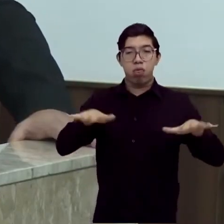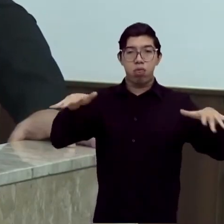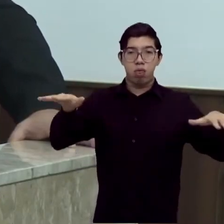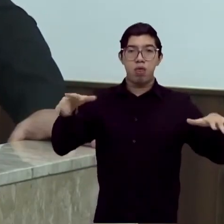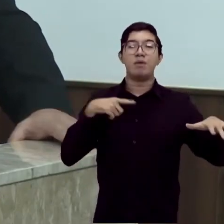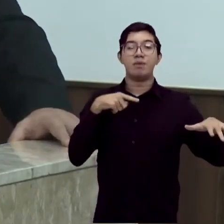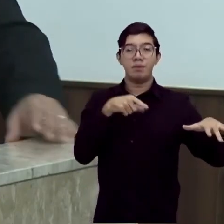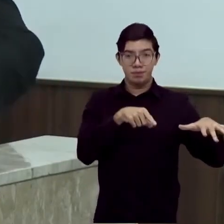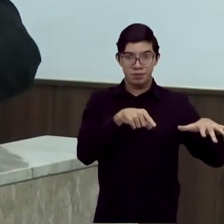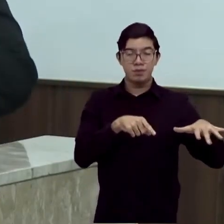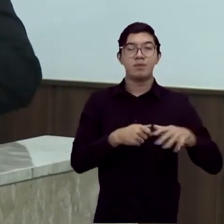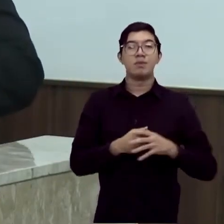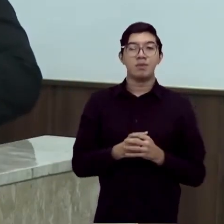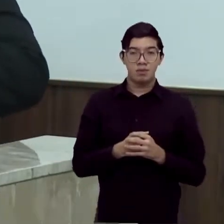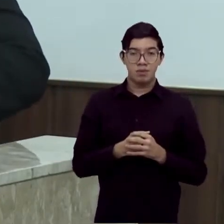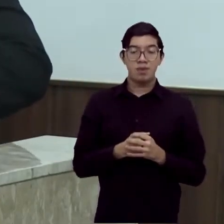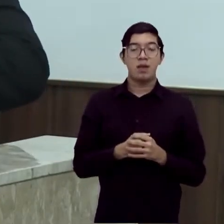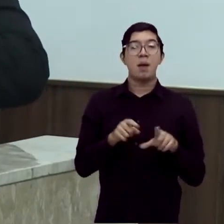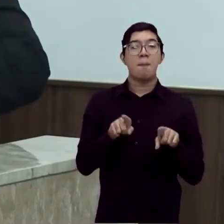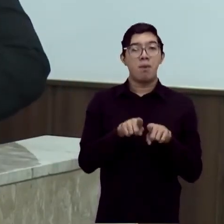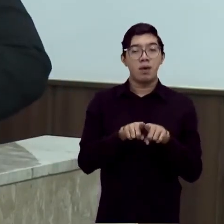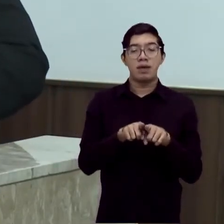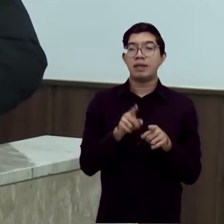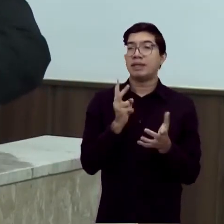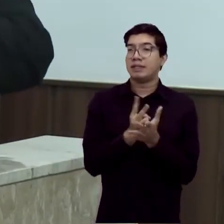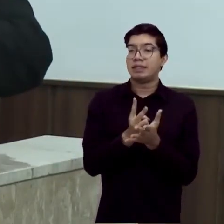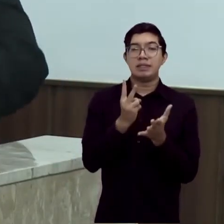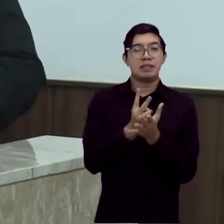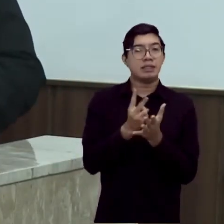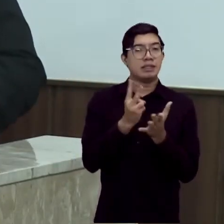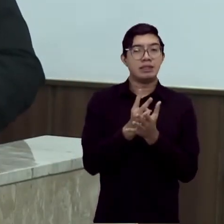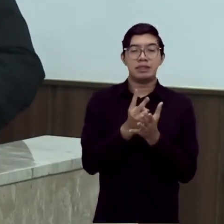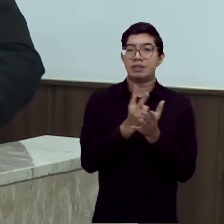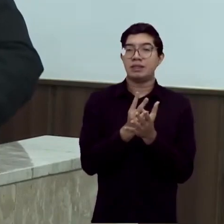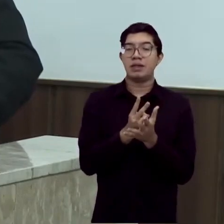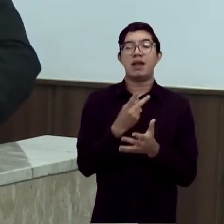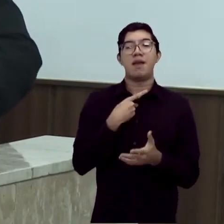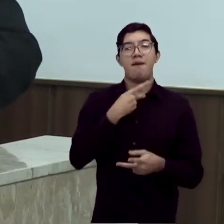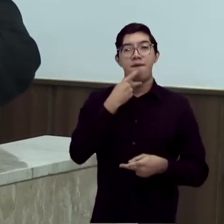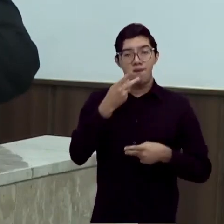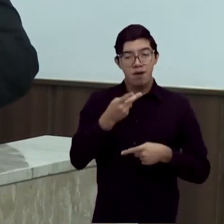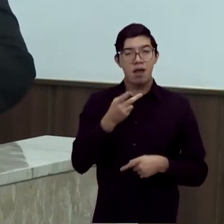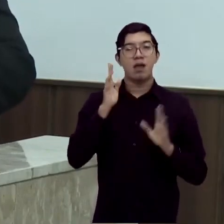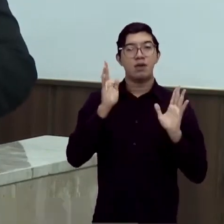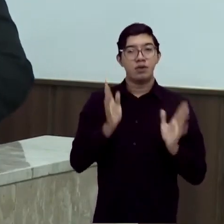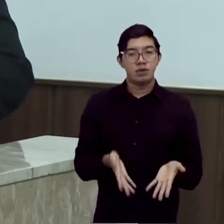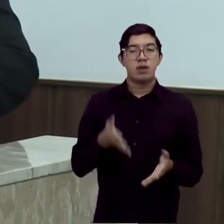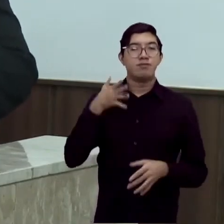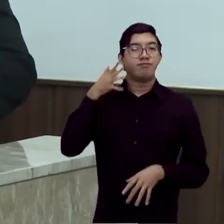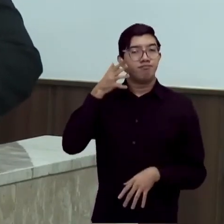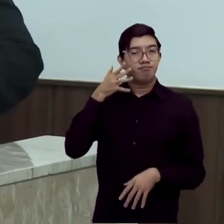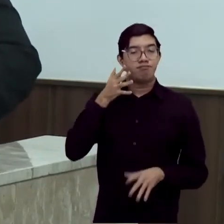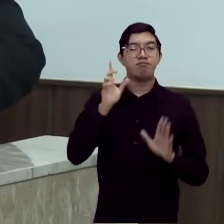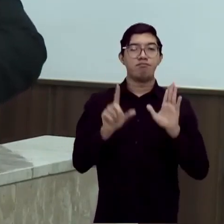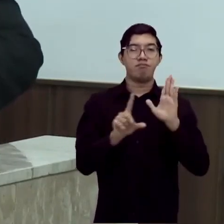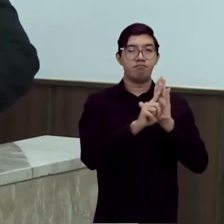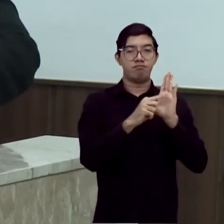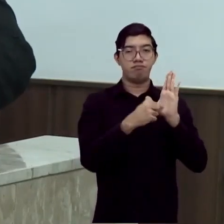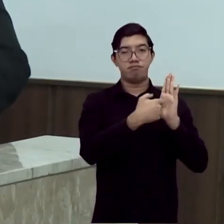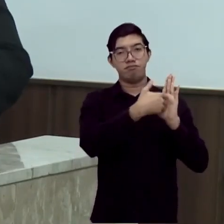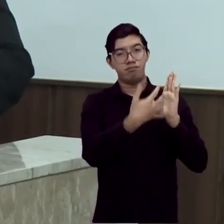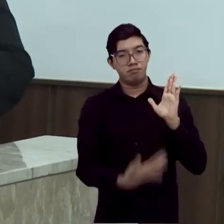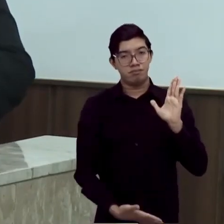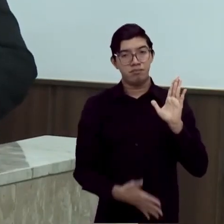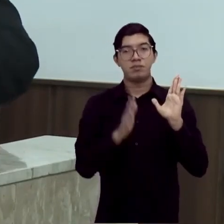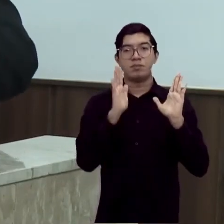pedir mais uma vez, todo ano eu falo sobre isso, já está na legislação e nós poderíamos aproveitar que já